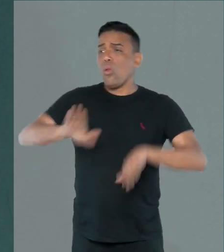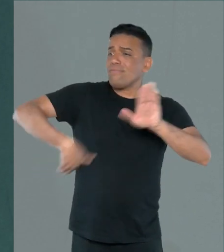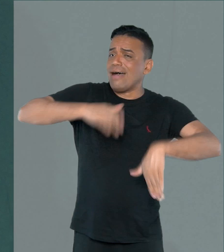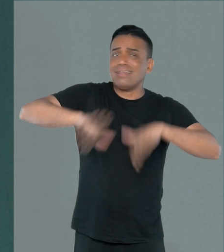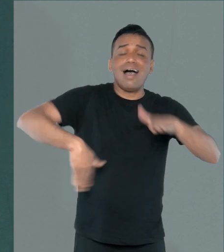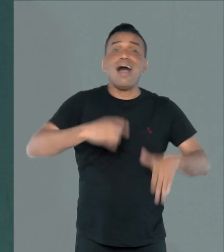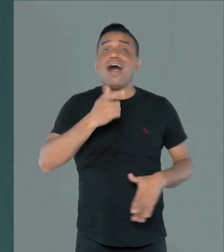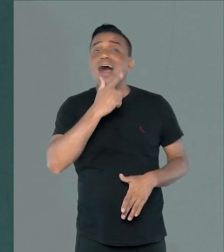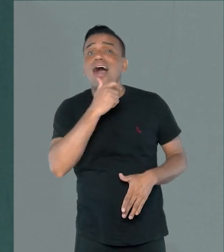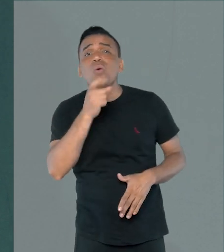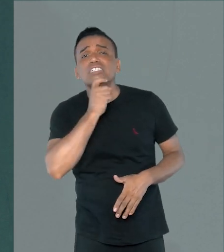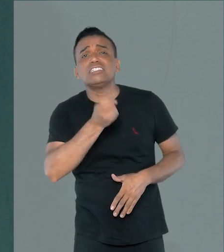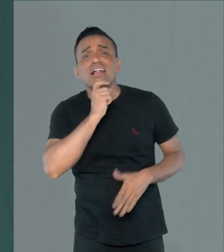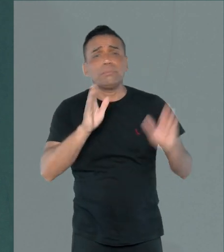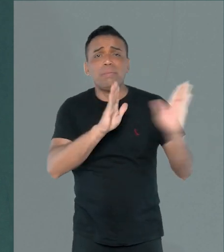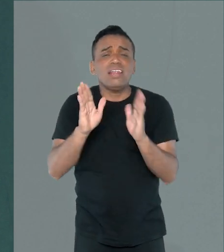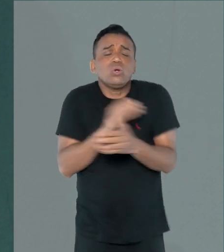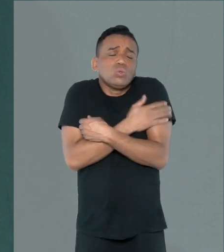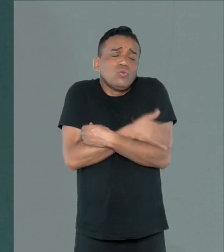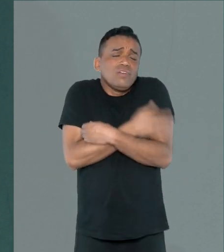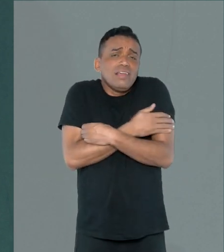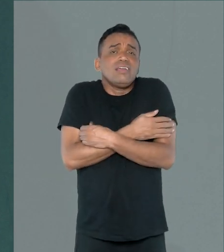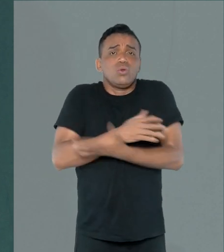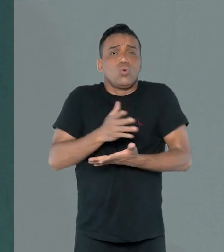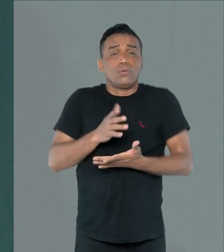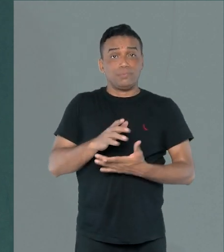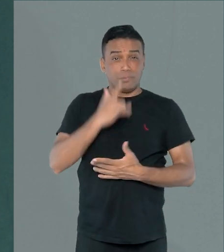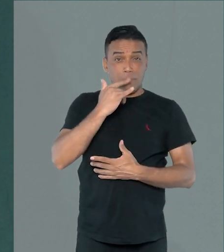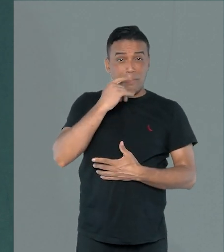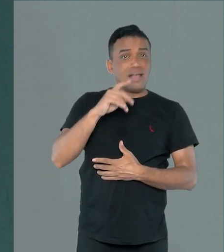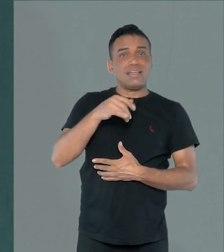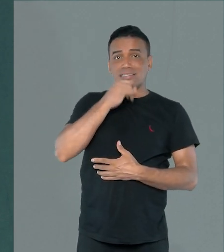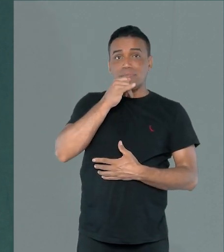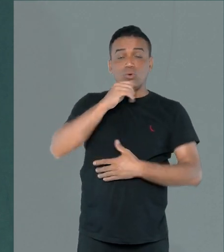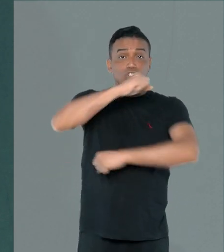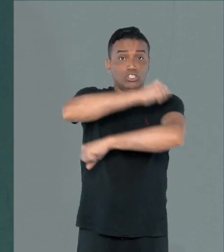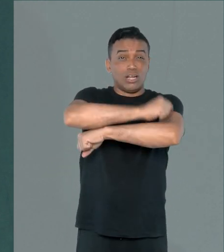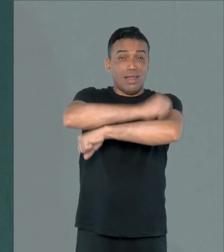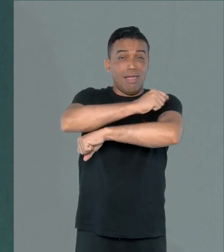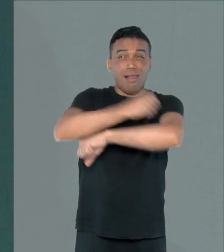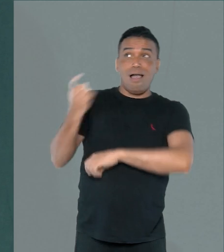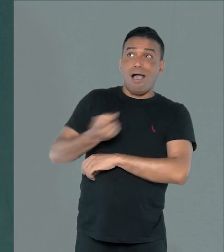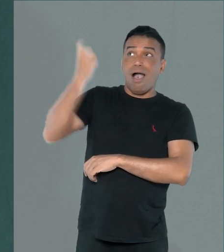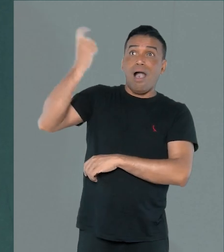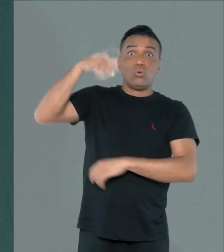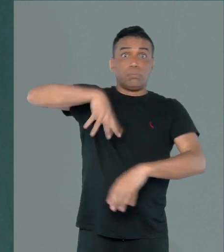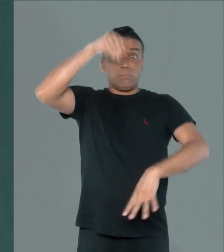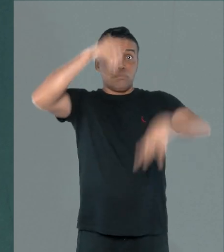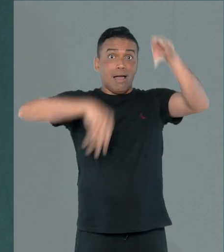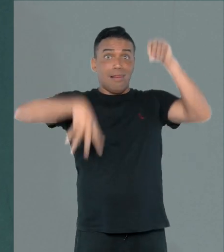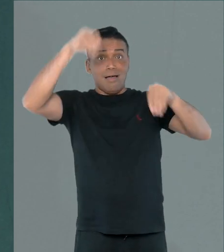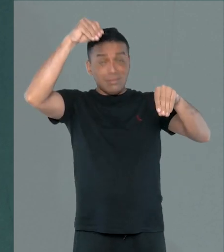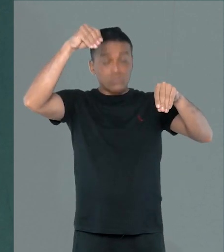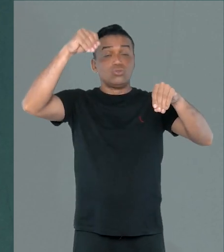águas geladas durante o inverno. O pai fazia os meninos serem amarrados na janela mais alta do palácio, que eles